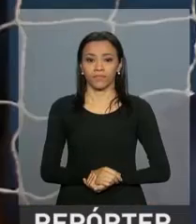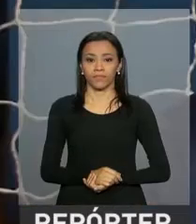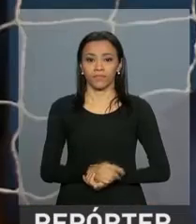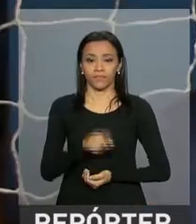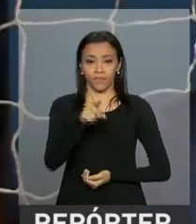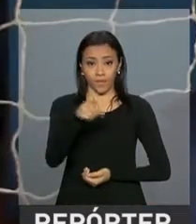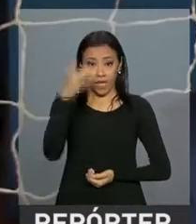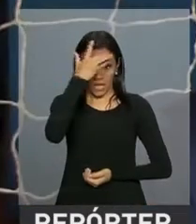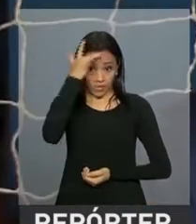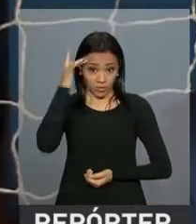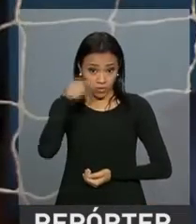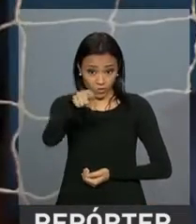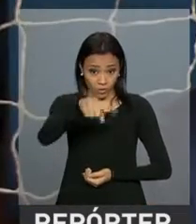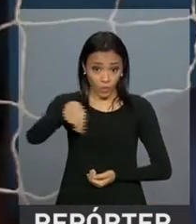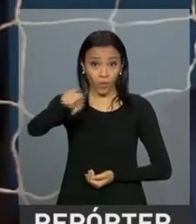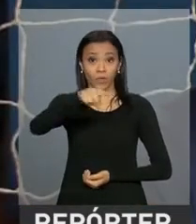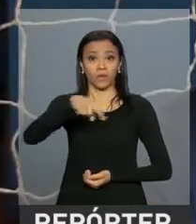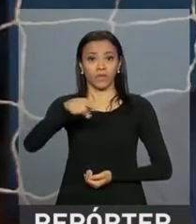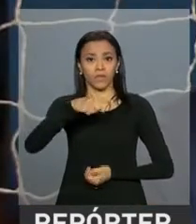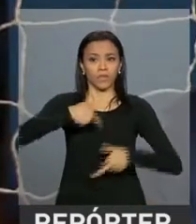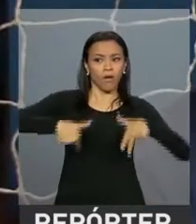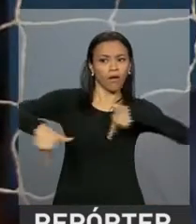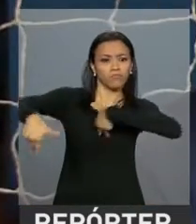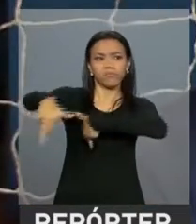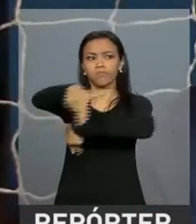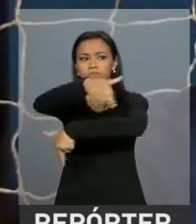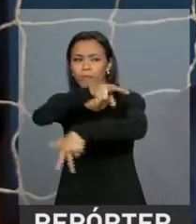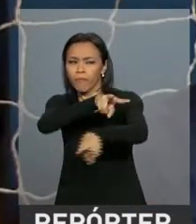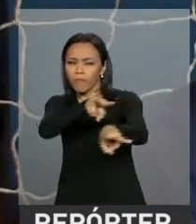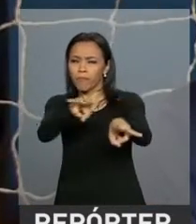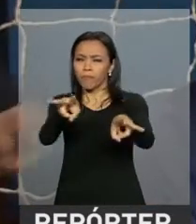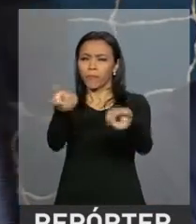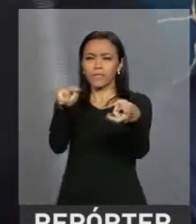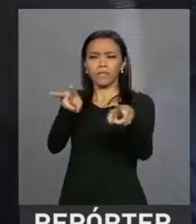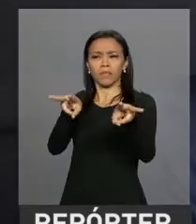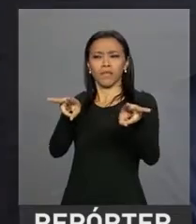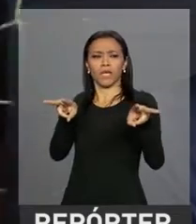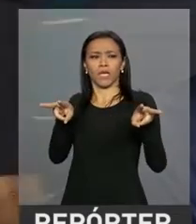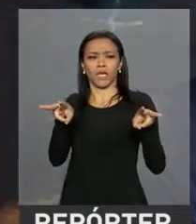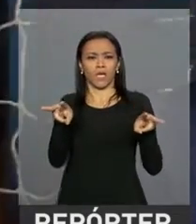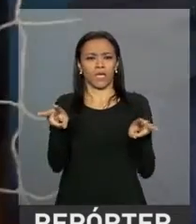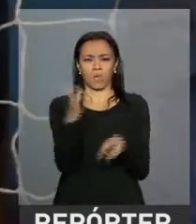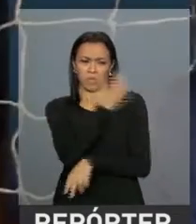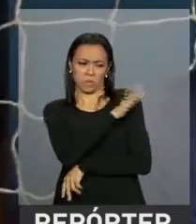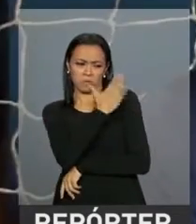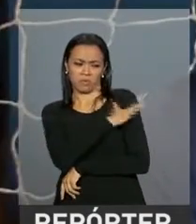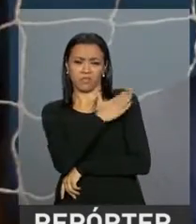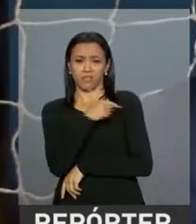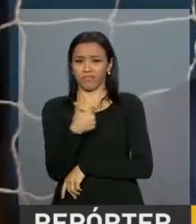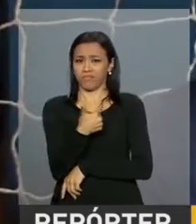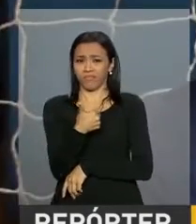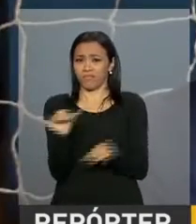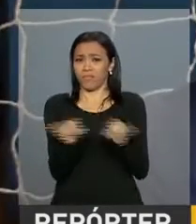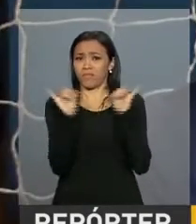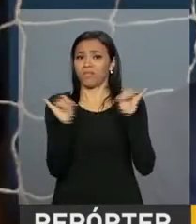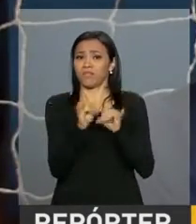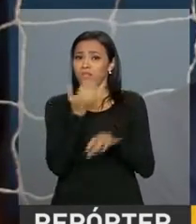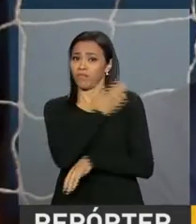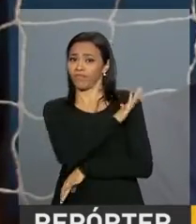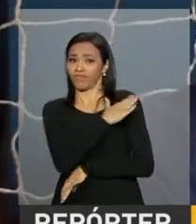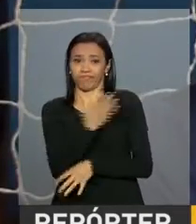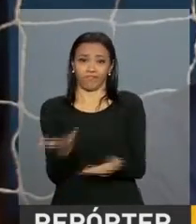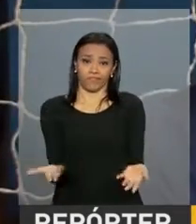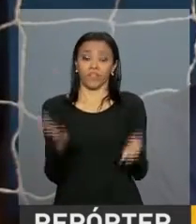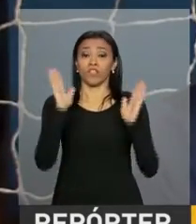As pessoas estão circulando e estão começando a ver que aquele tabu do preconceito é uma bobagem, porque hoje, na